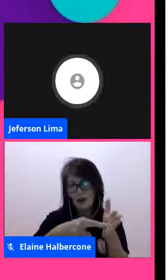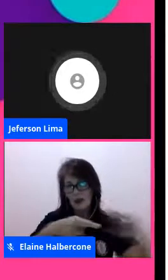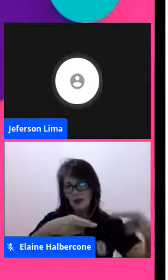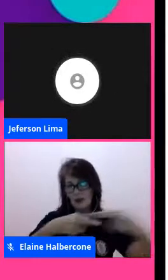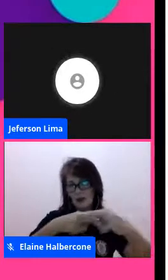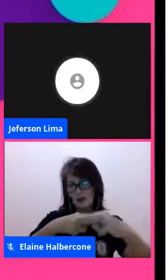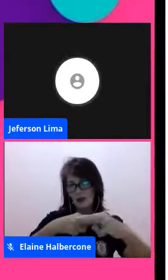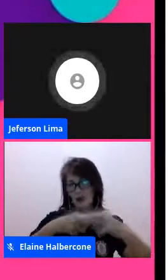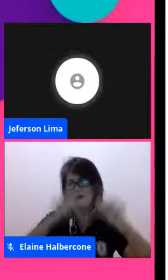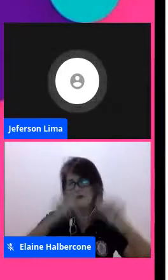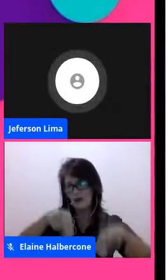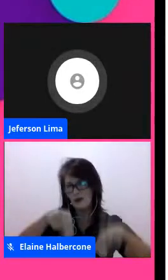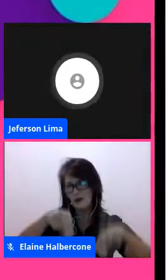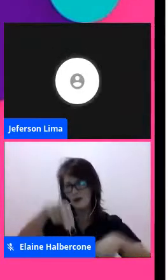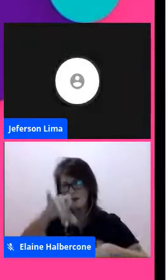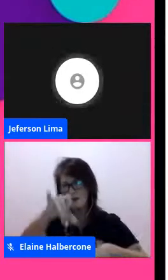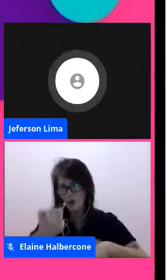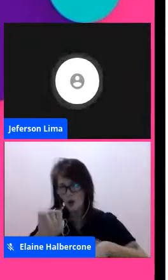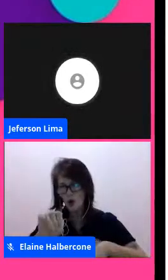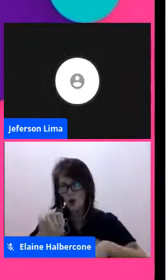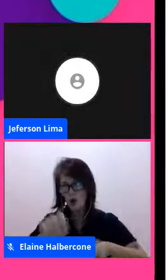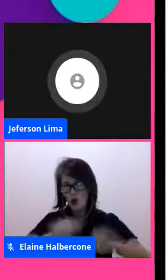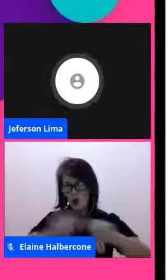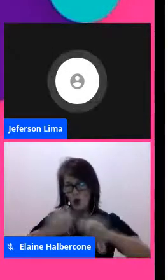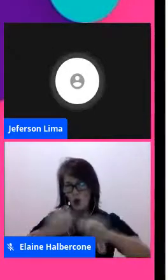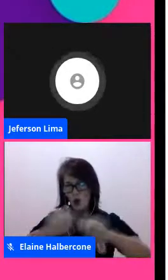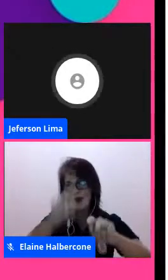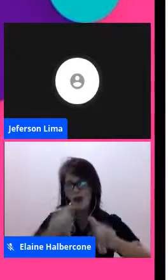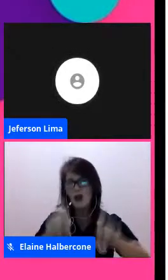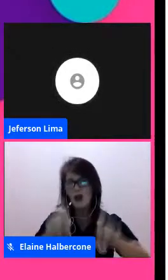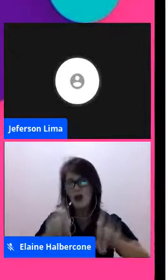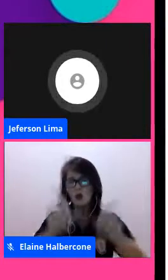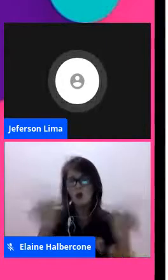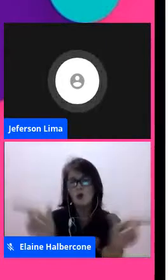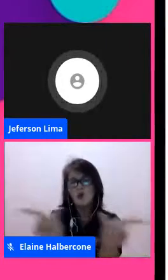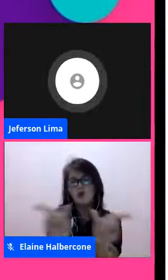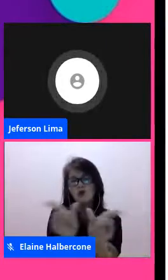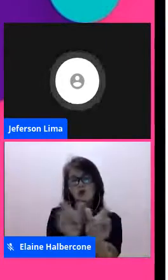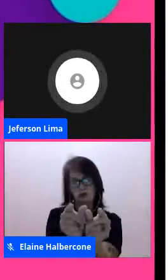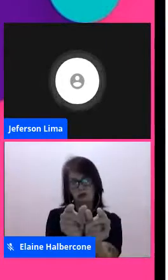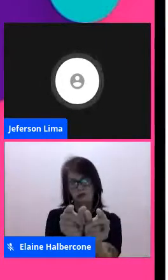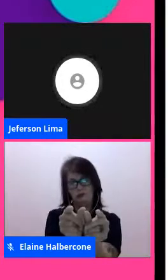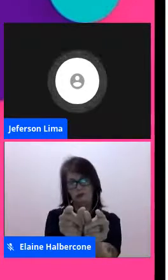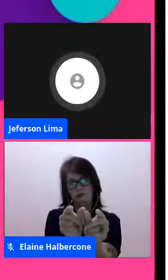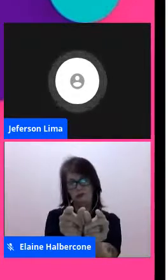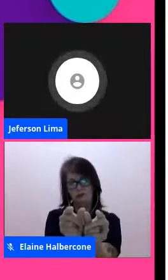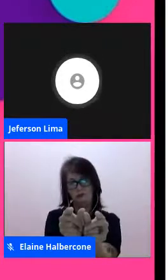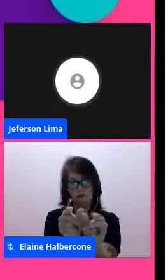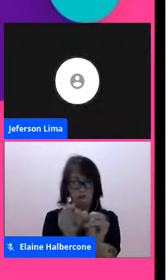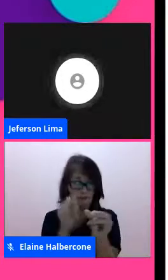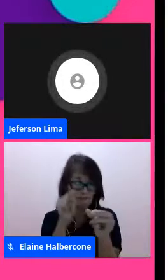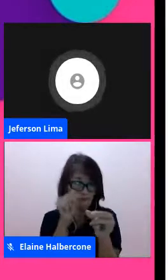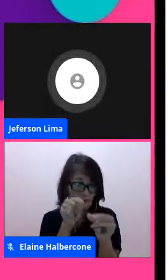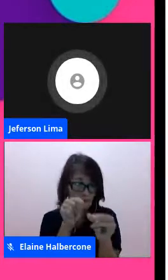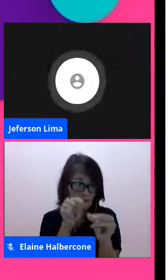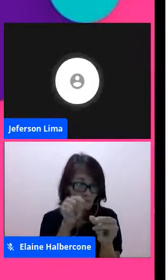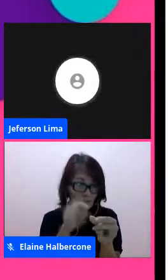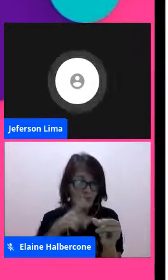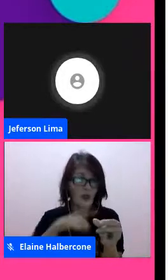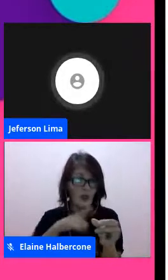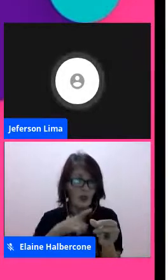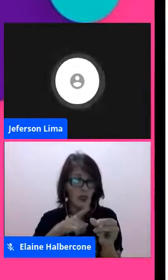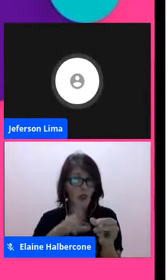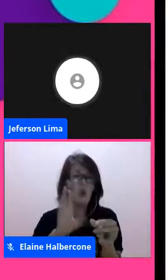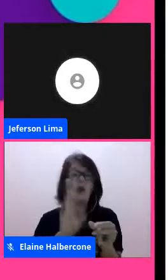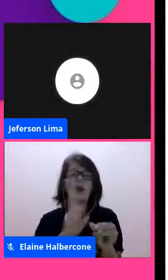é exatamente um computador, certo? Só que reduzido, num invólucro bem menor e com um propósito